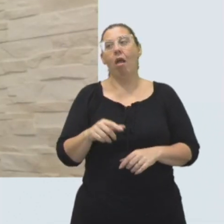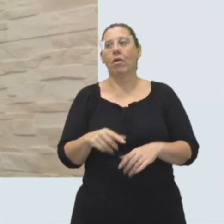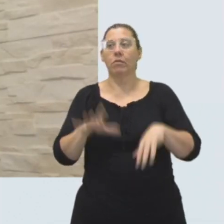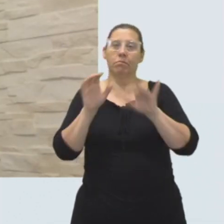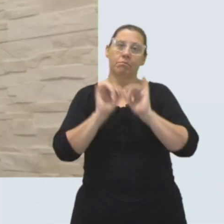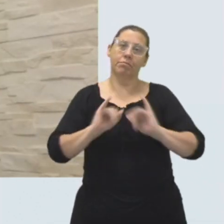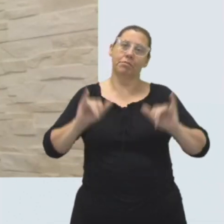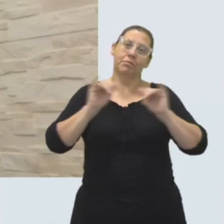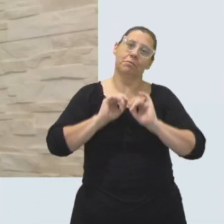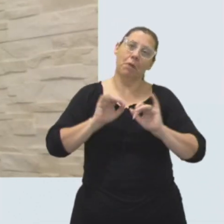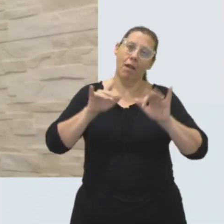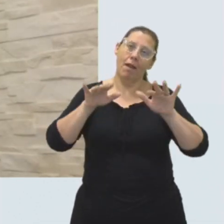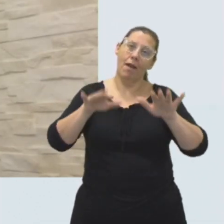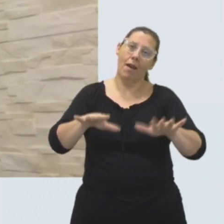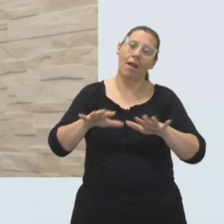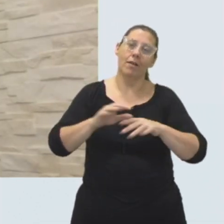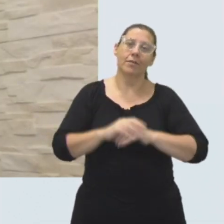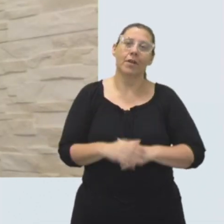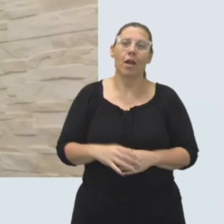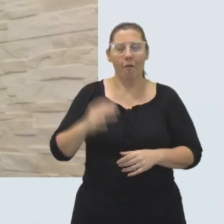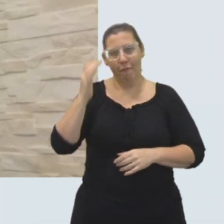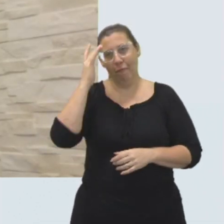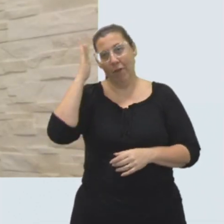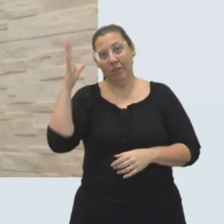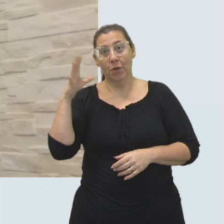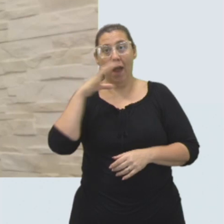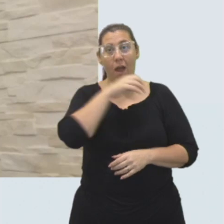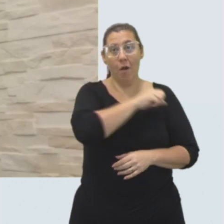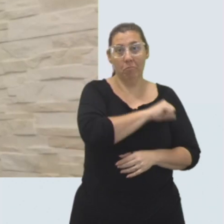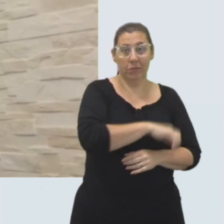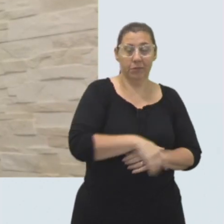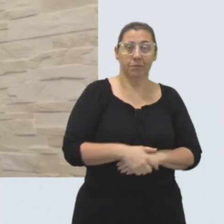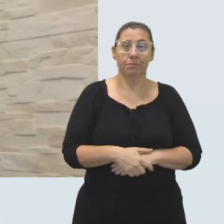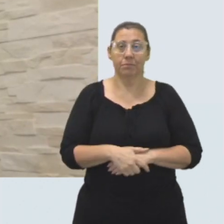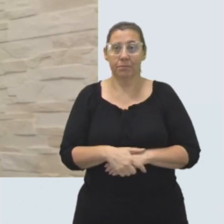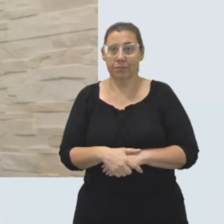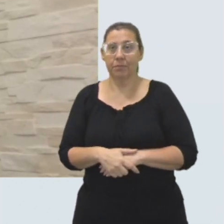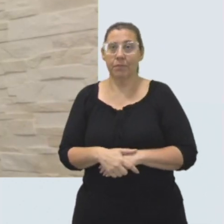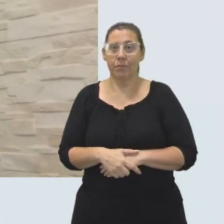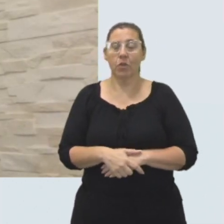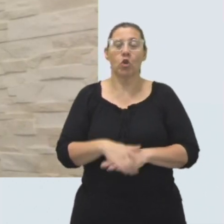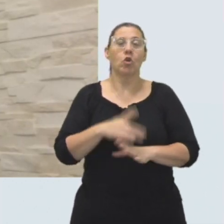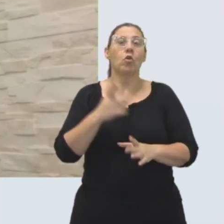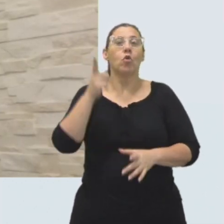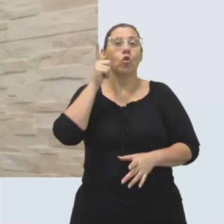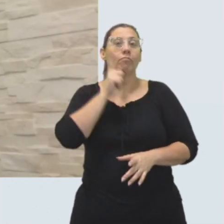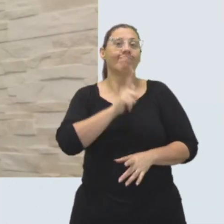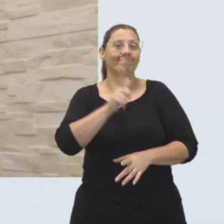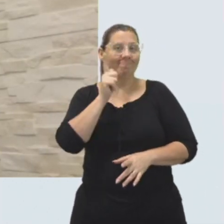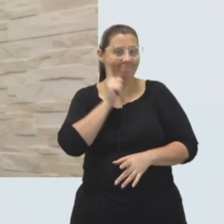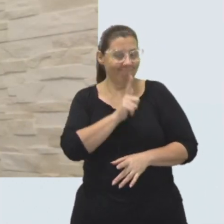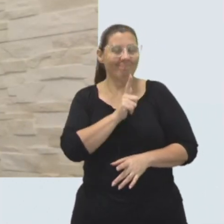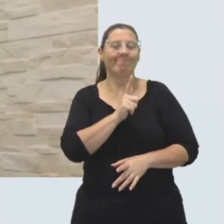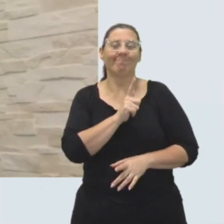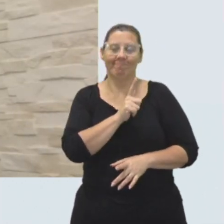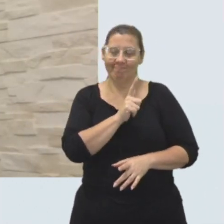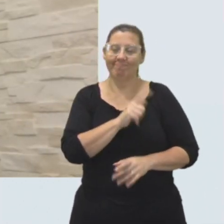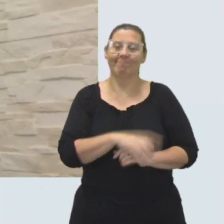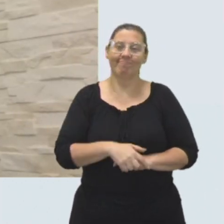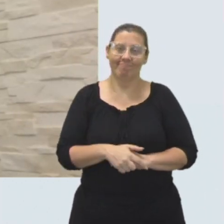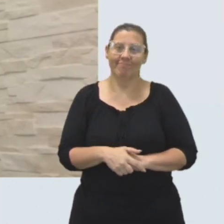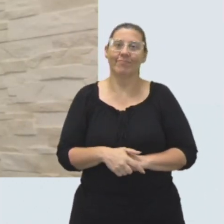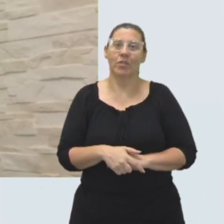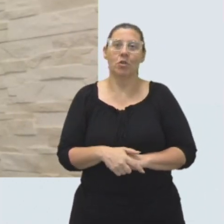circule, isso é fácil, é rápido, e o alcance fica incalculável, porque o